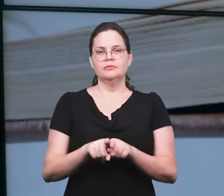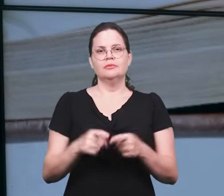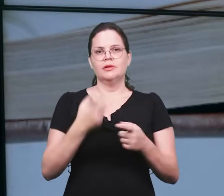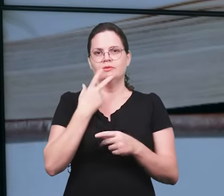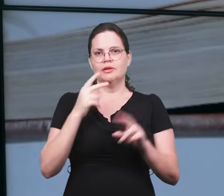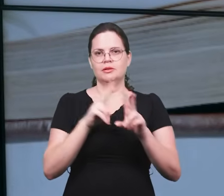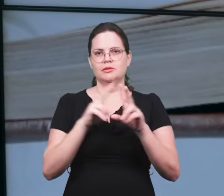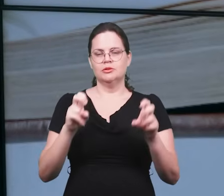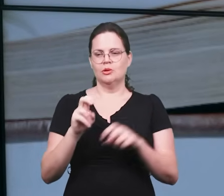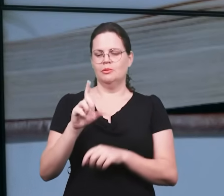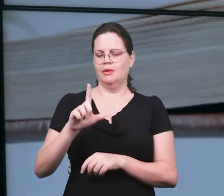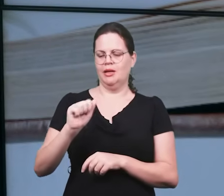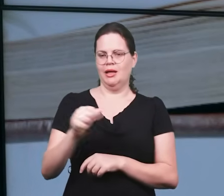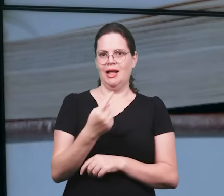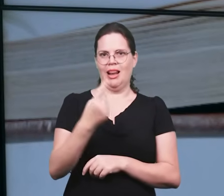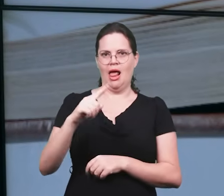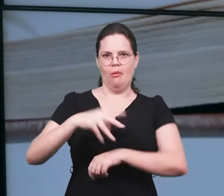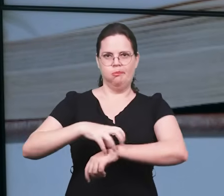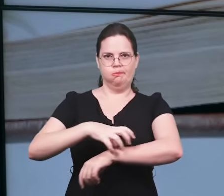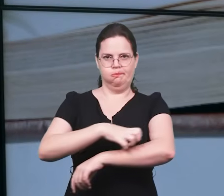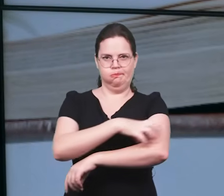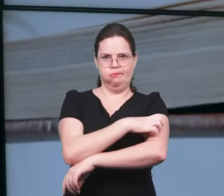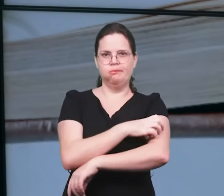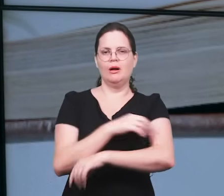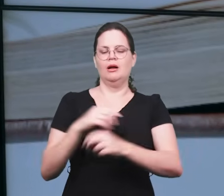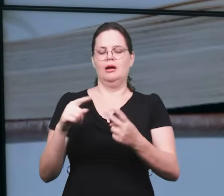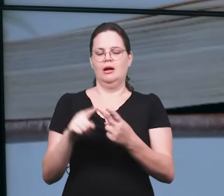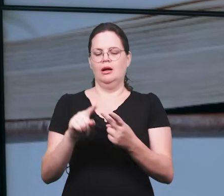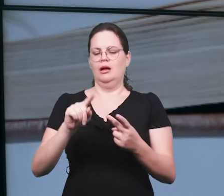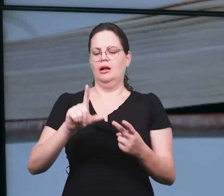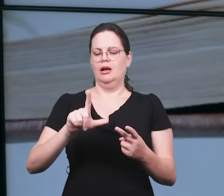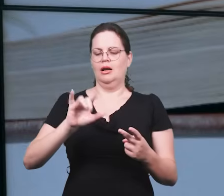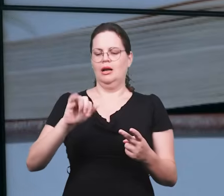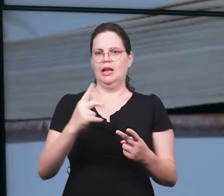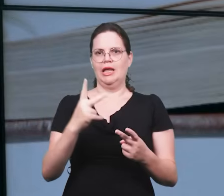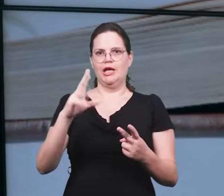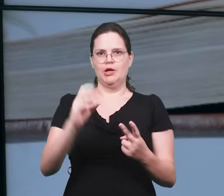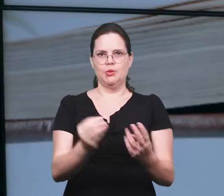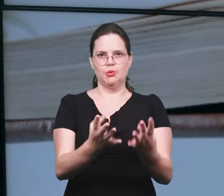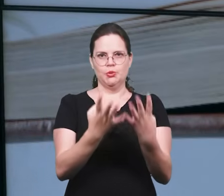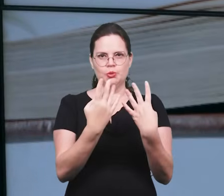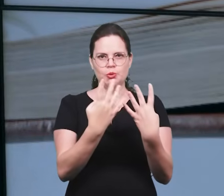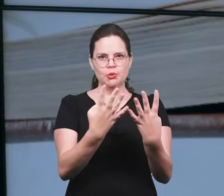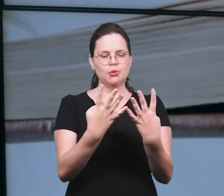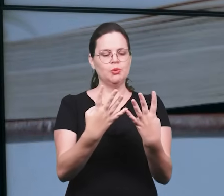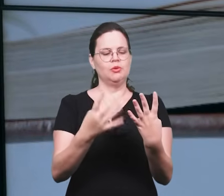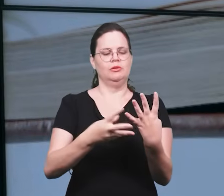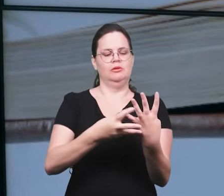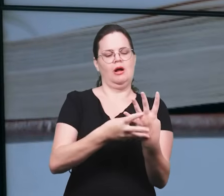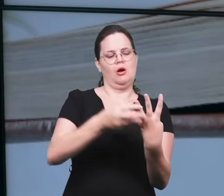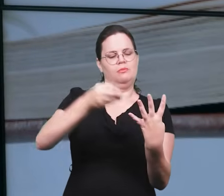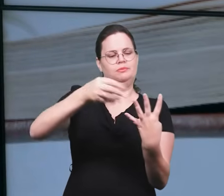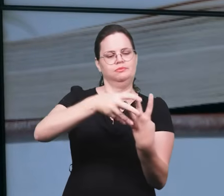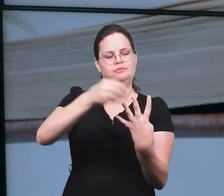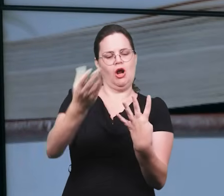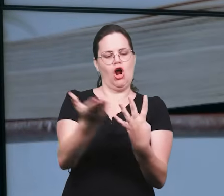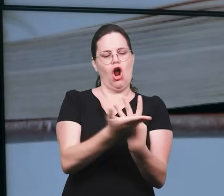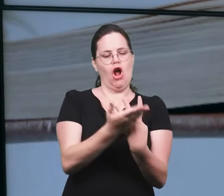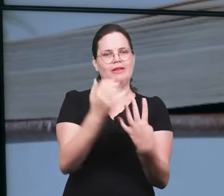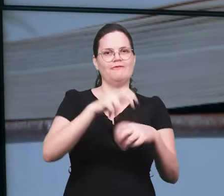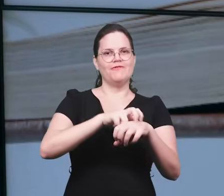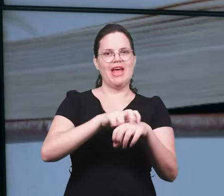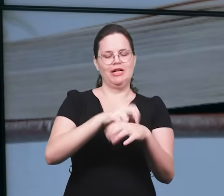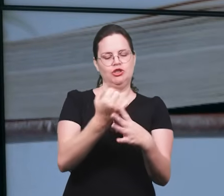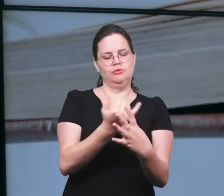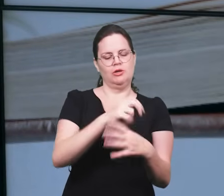De lã, de linho, que tem um significado profético ali, da santidade do Senhor, né? E isso